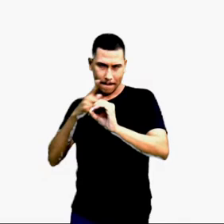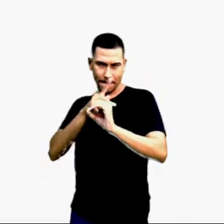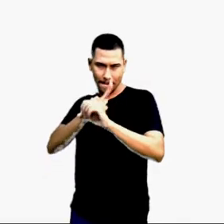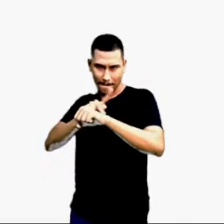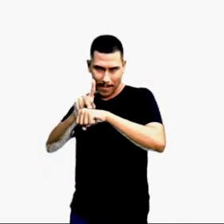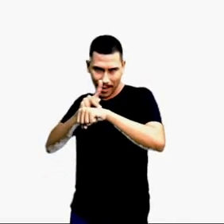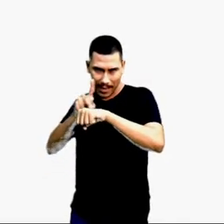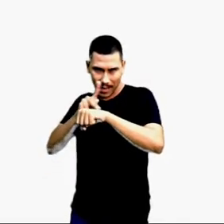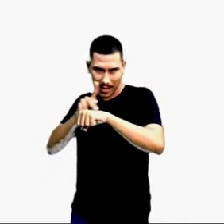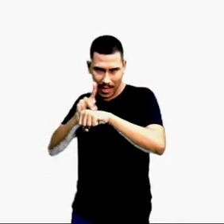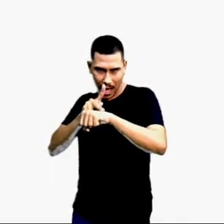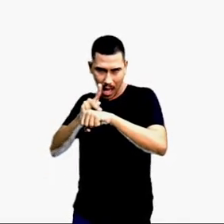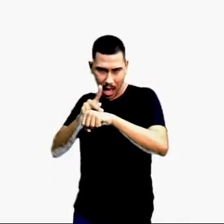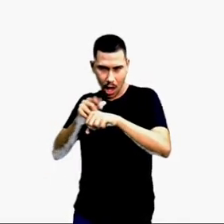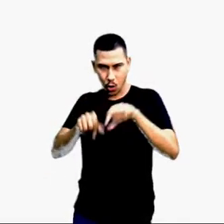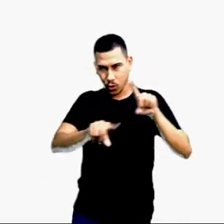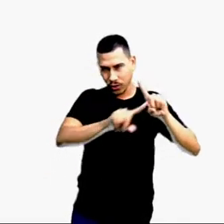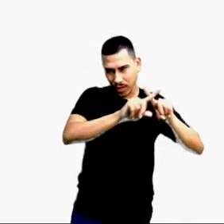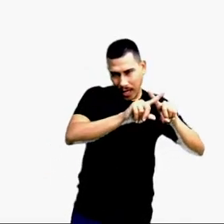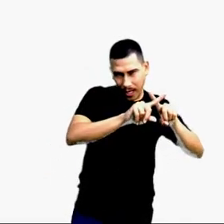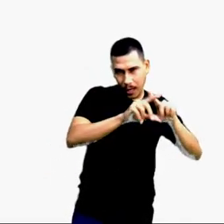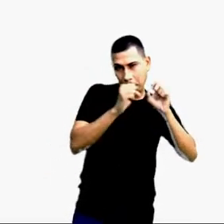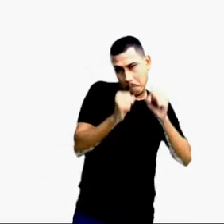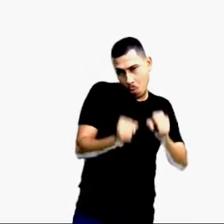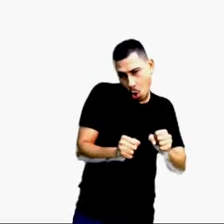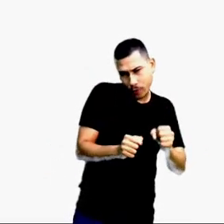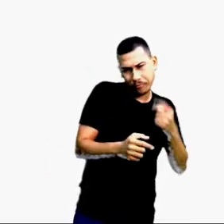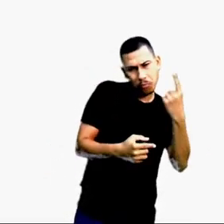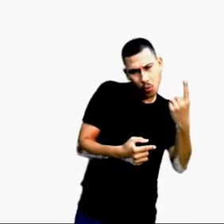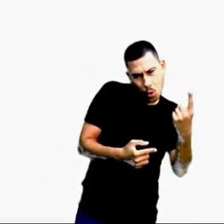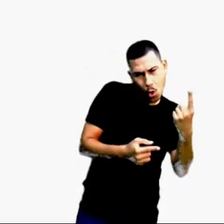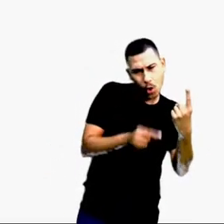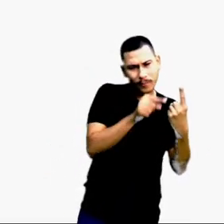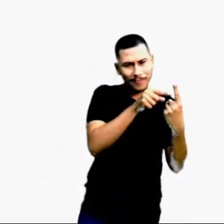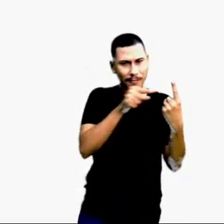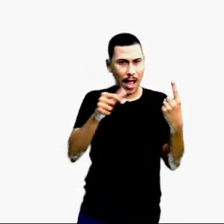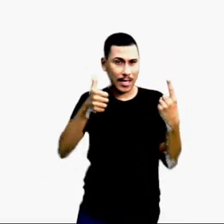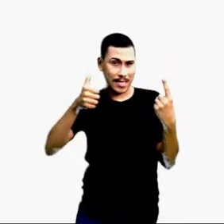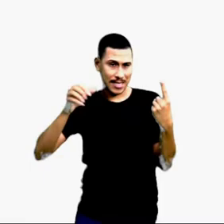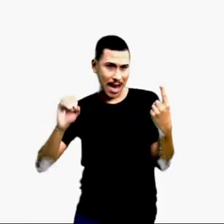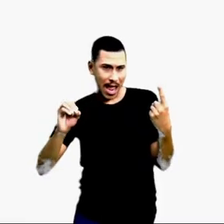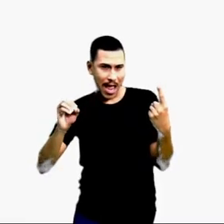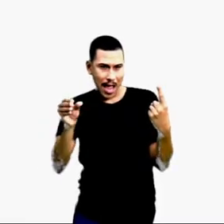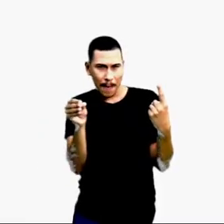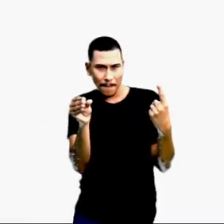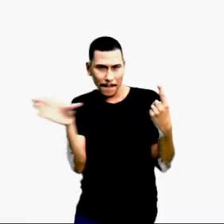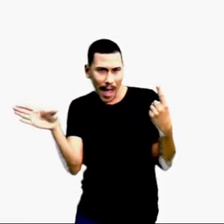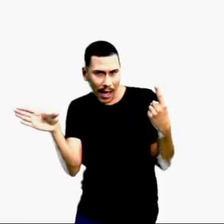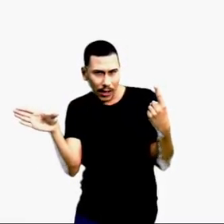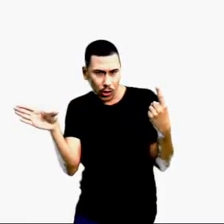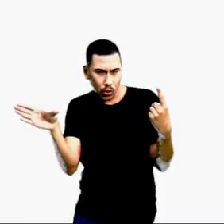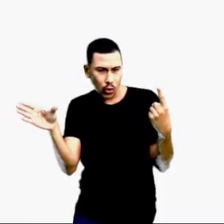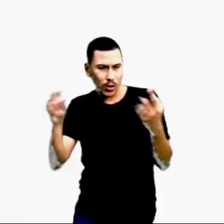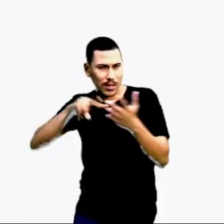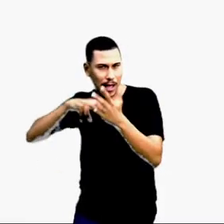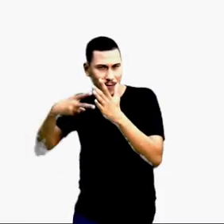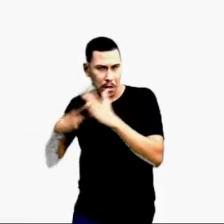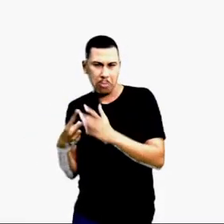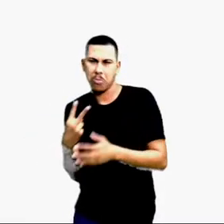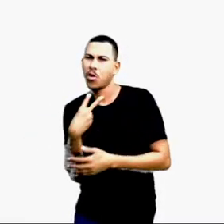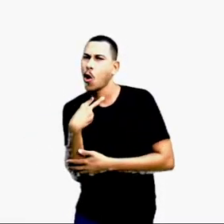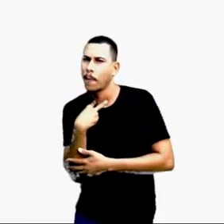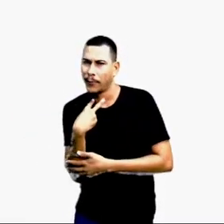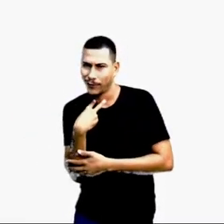que está à frente da base pode ser de 1. E o 10 aberto nesse intervalo quer dizer que não pode